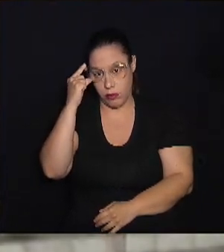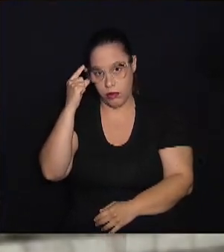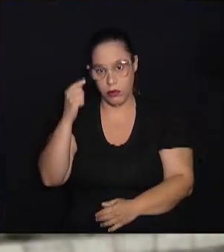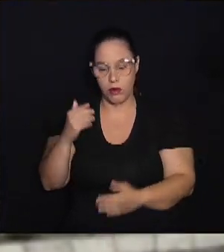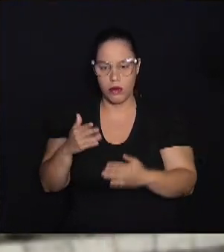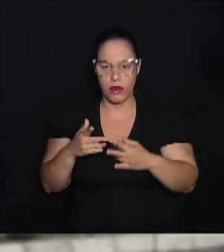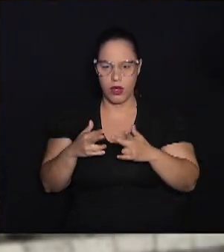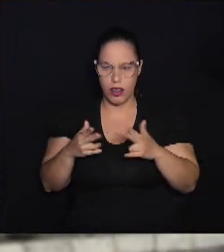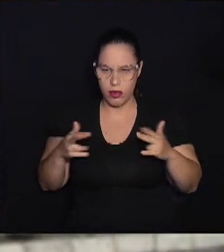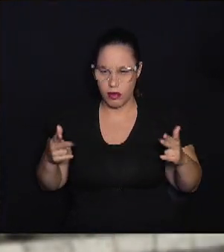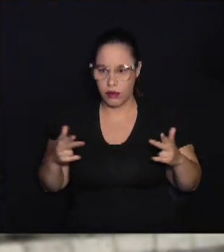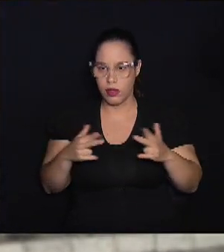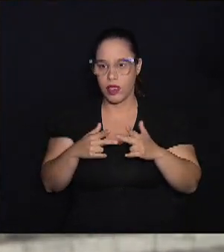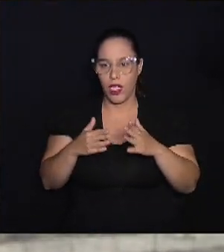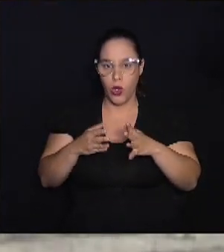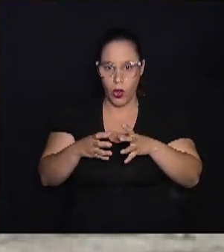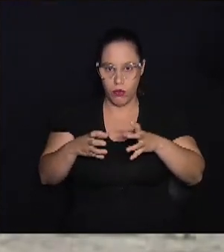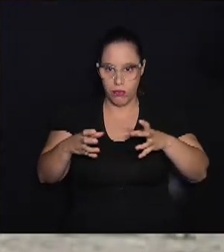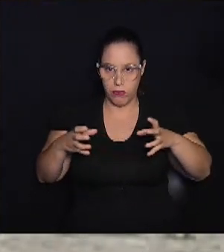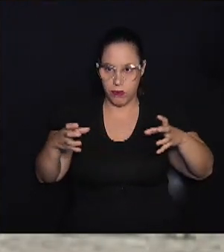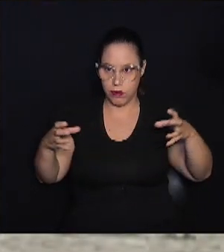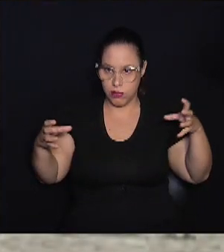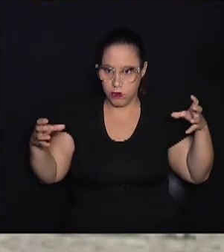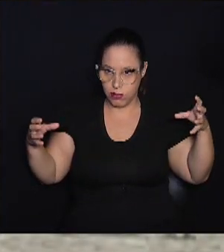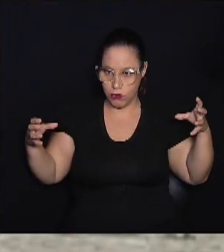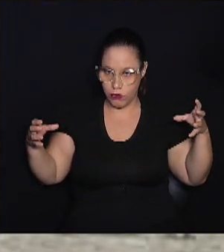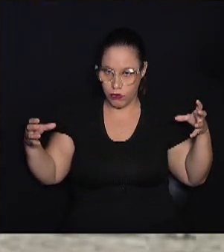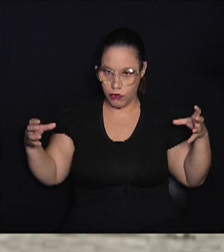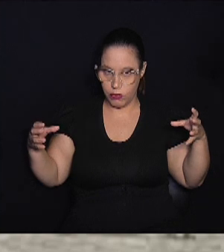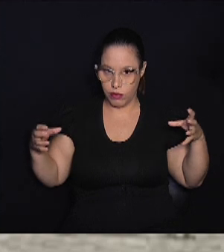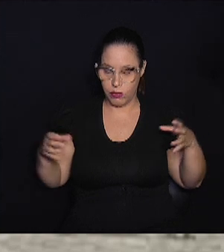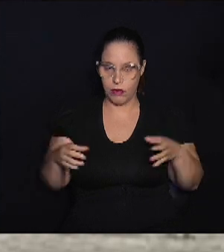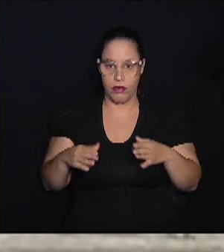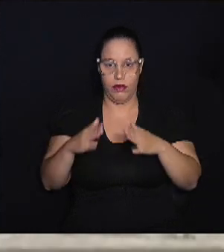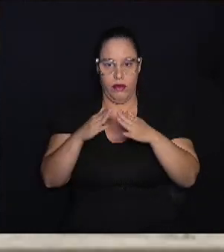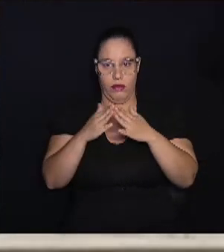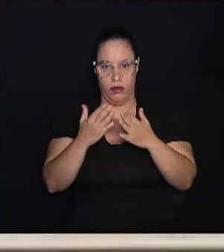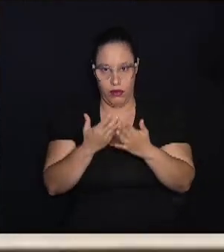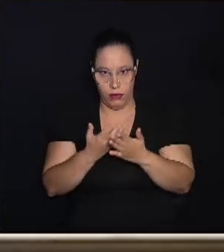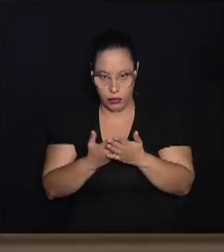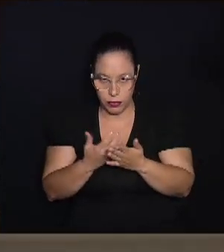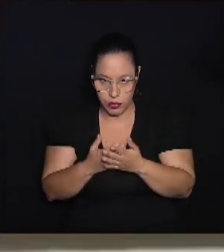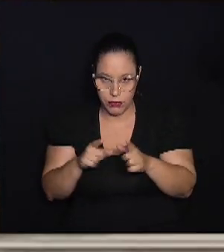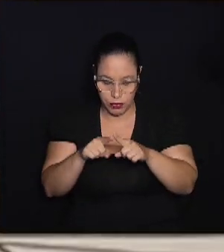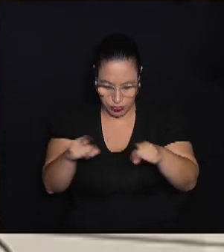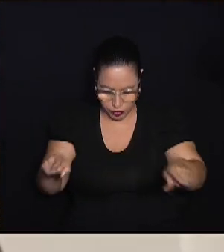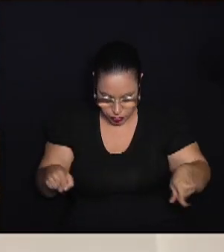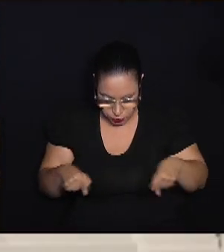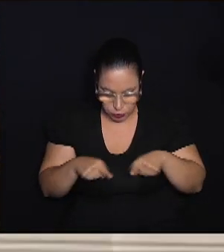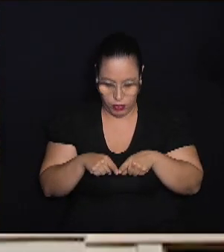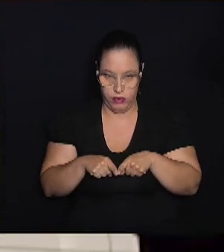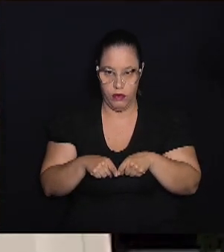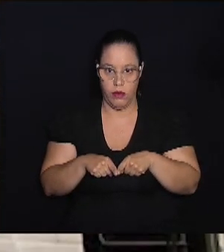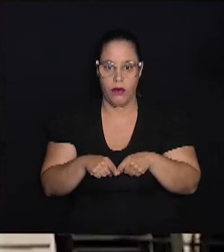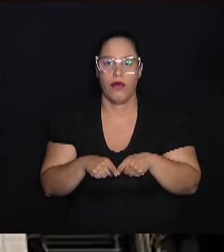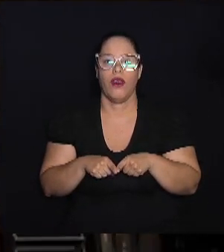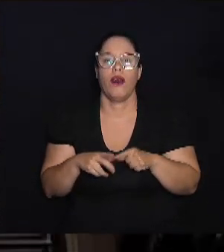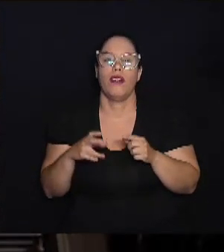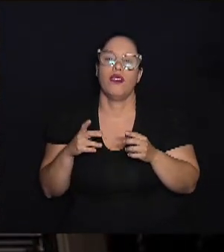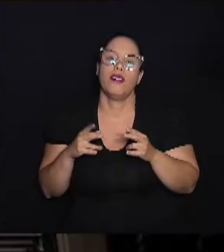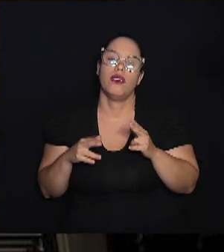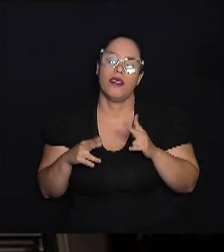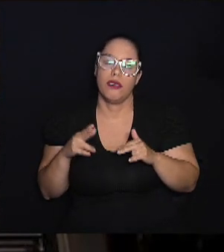por uma série de ampliações para aumentar o número de salas de aula, ainda conserva as